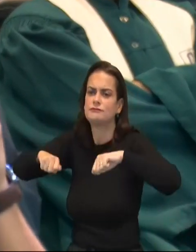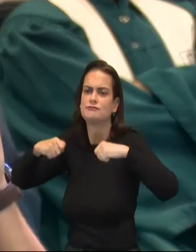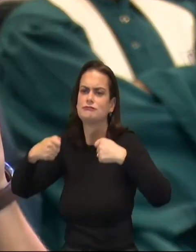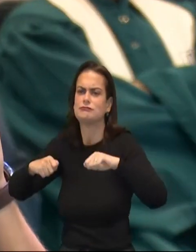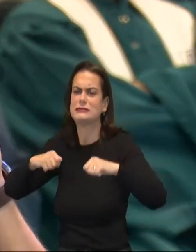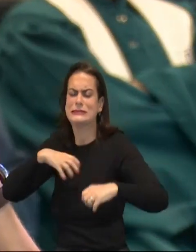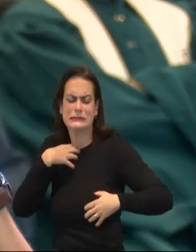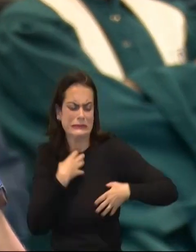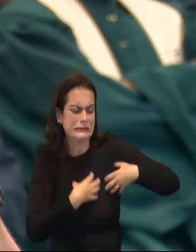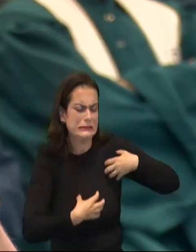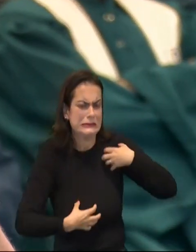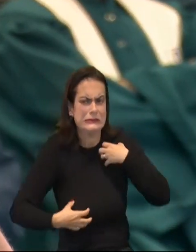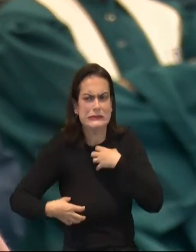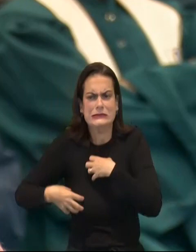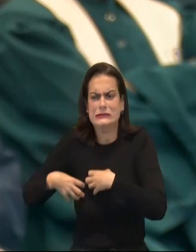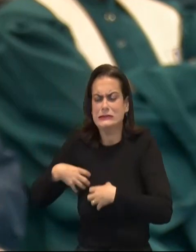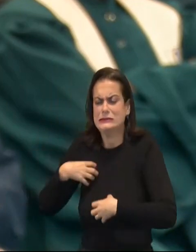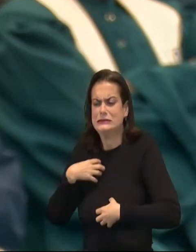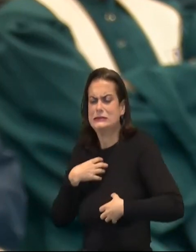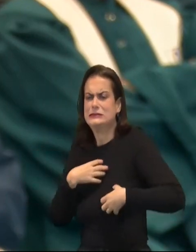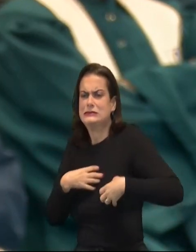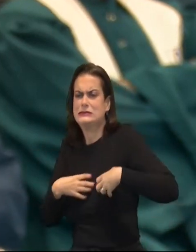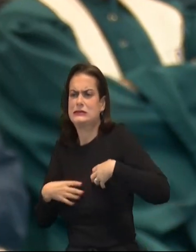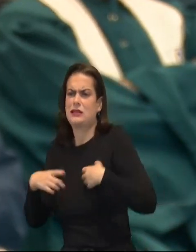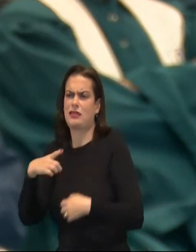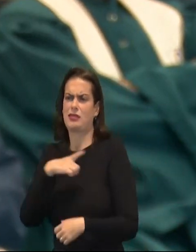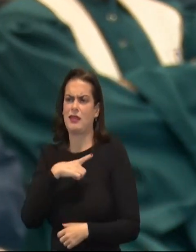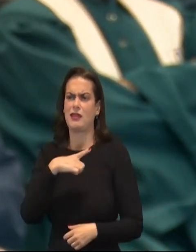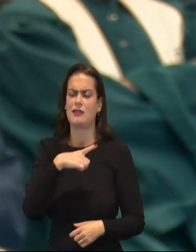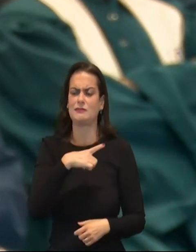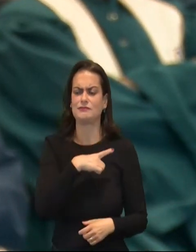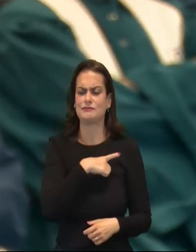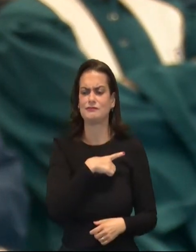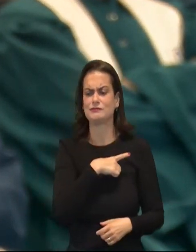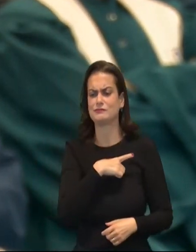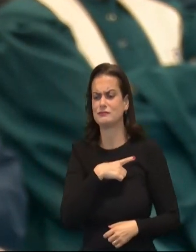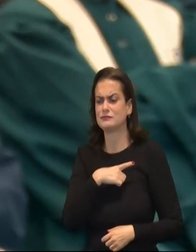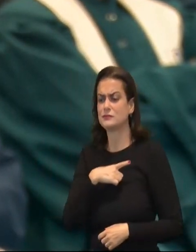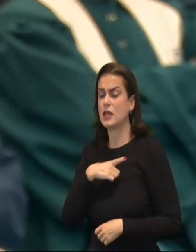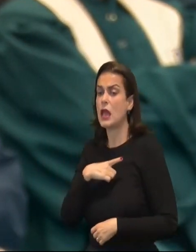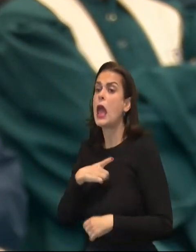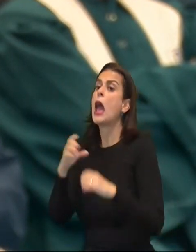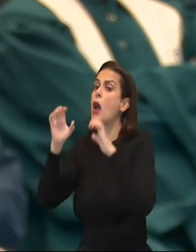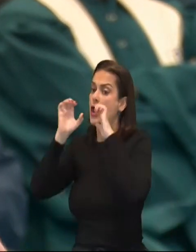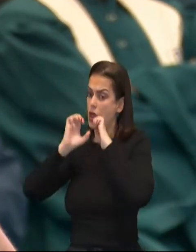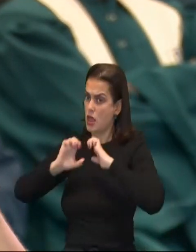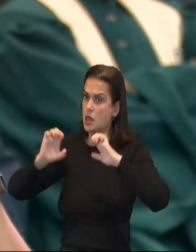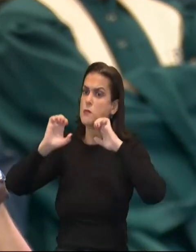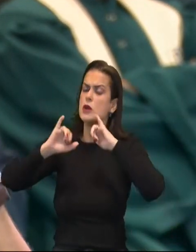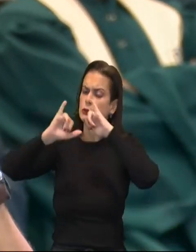desespero alcançou mais um lar, a mensagem de consolo.